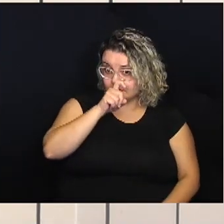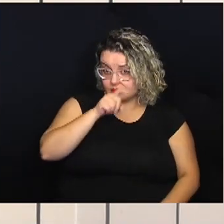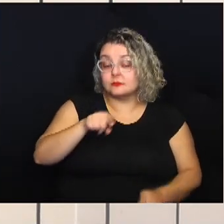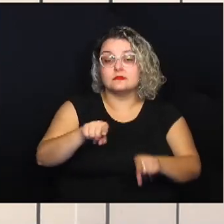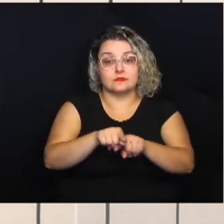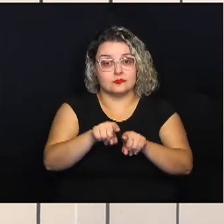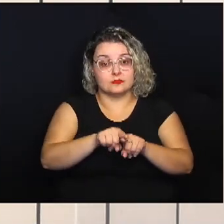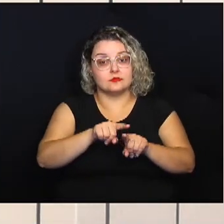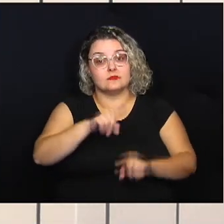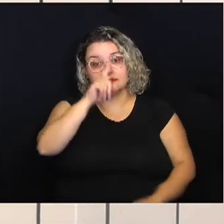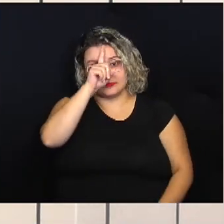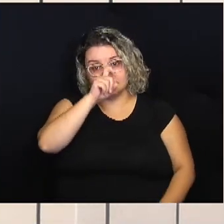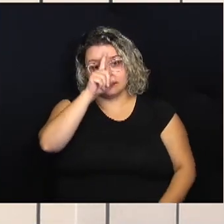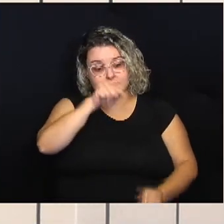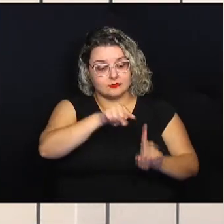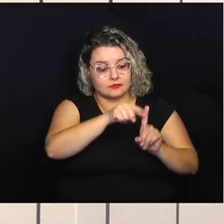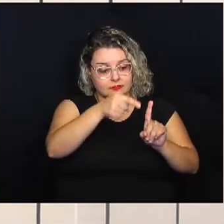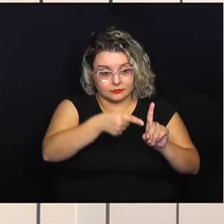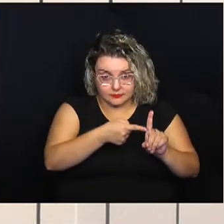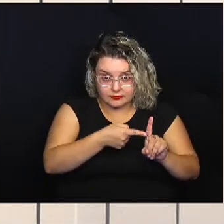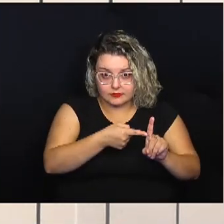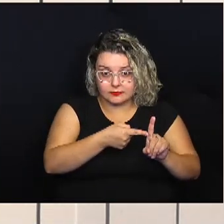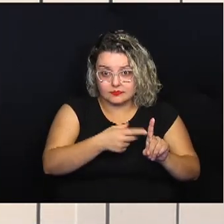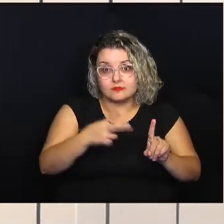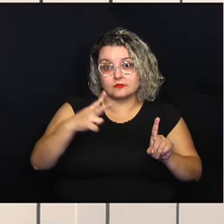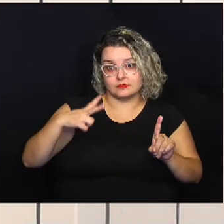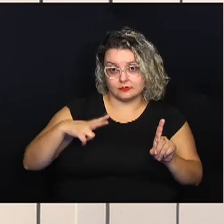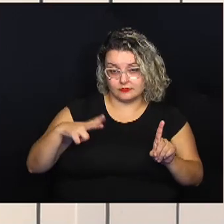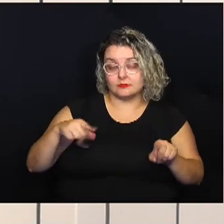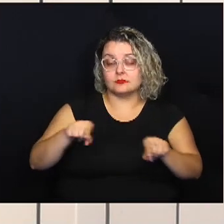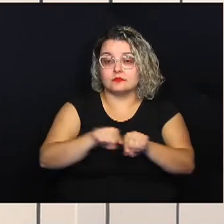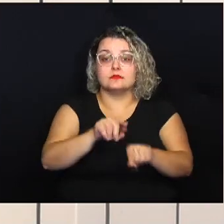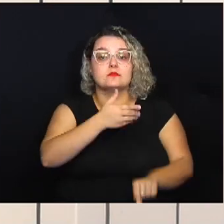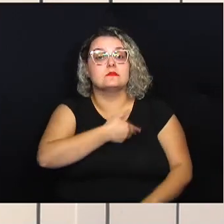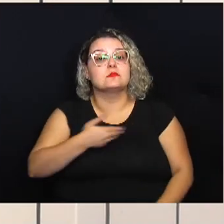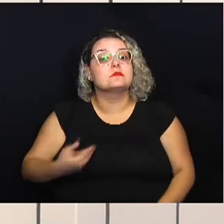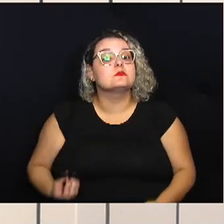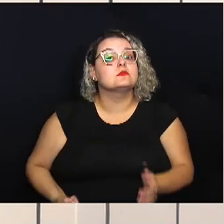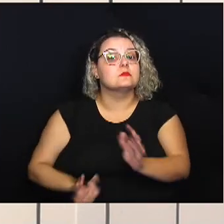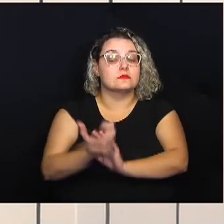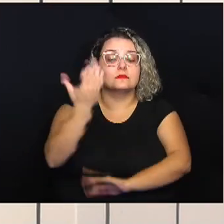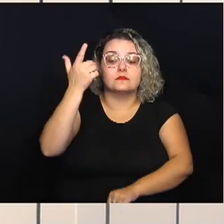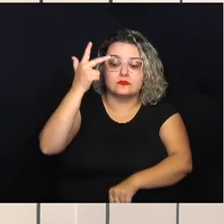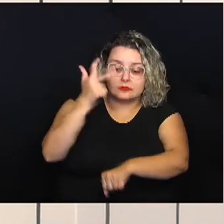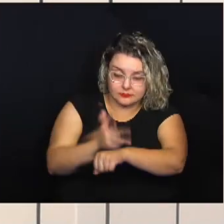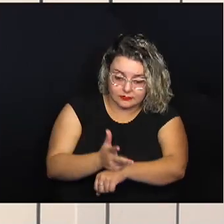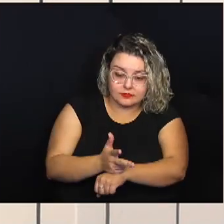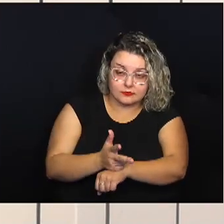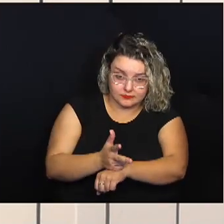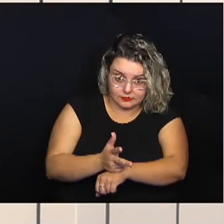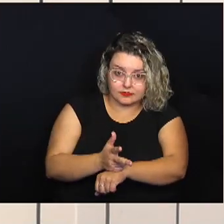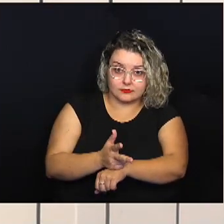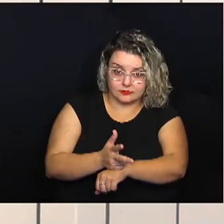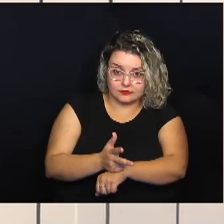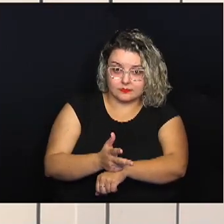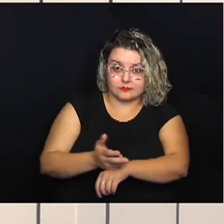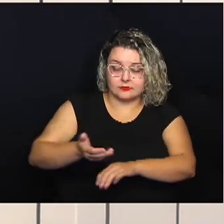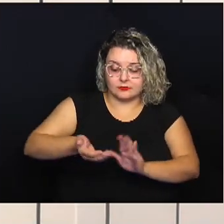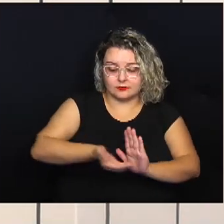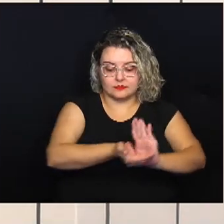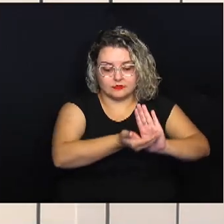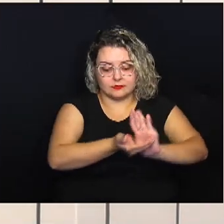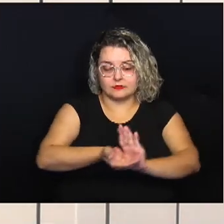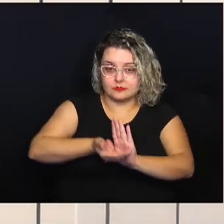maternidades da rede pública municipal e particulares a instalarem câmeras de segurança nos berçários e